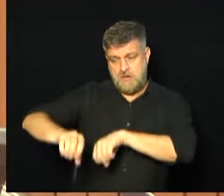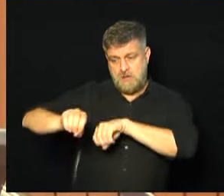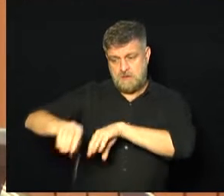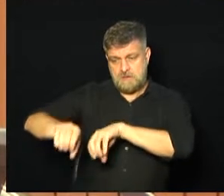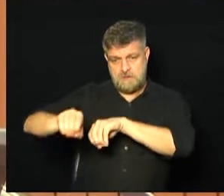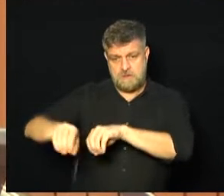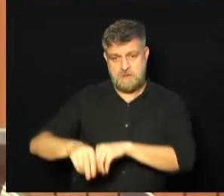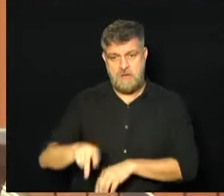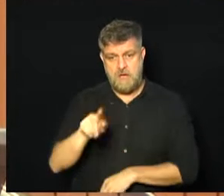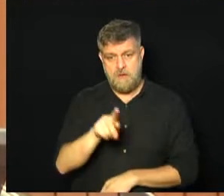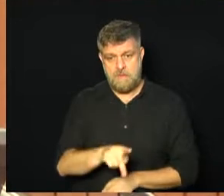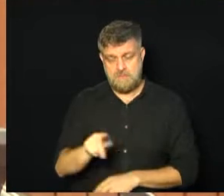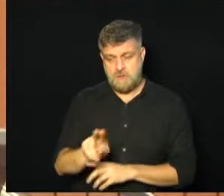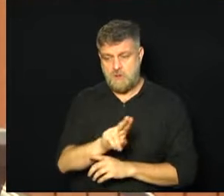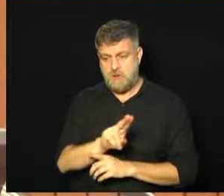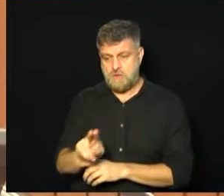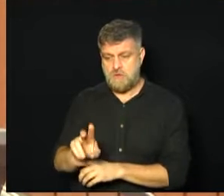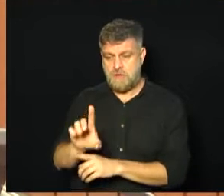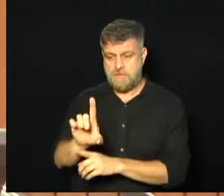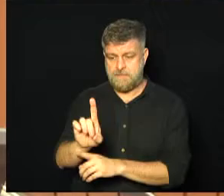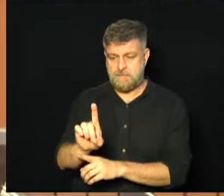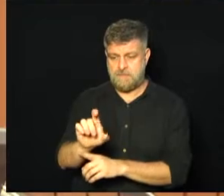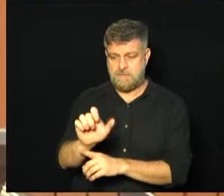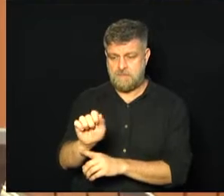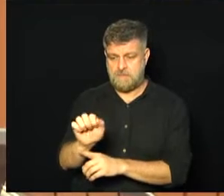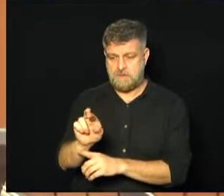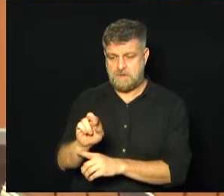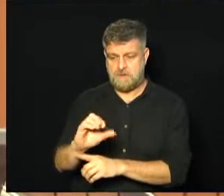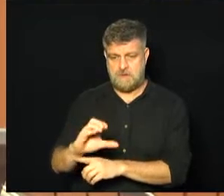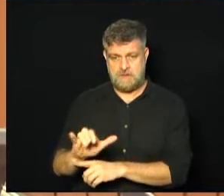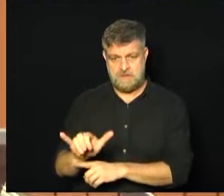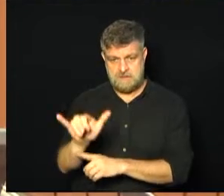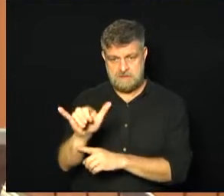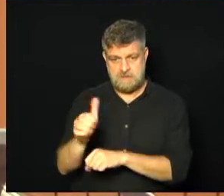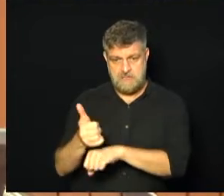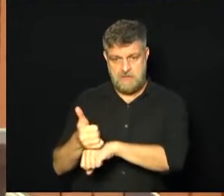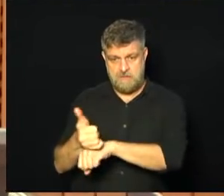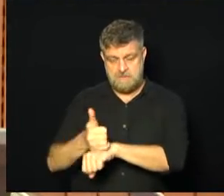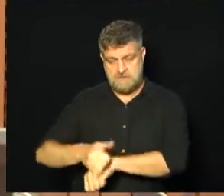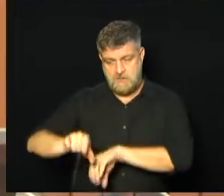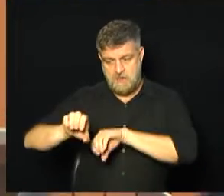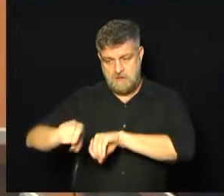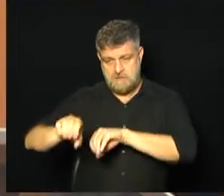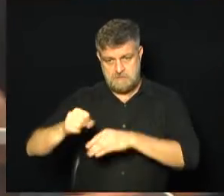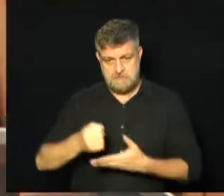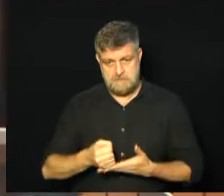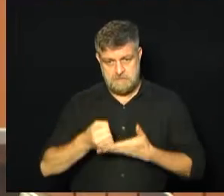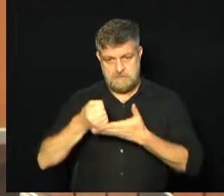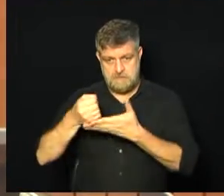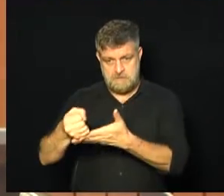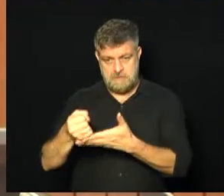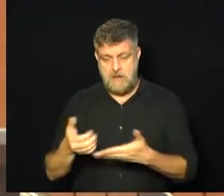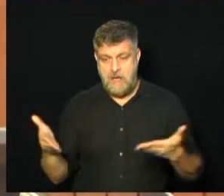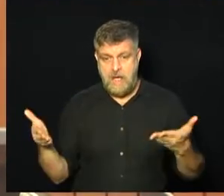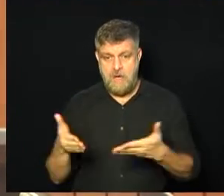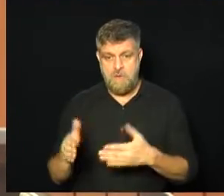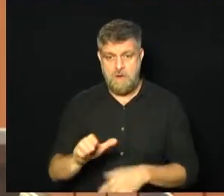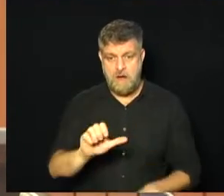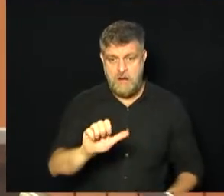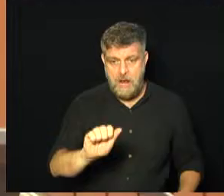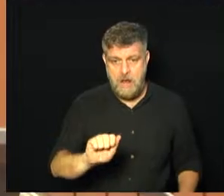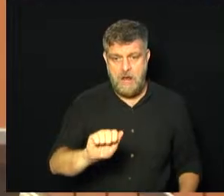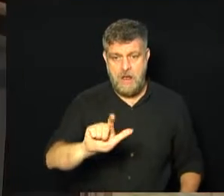professor Darcy Ribeiro, por sua contribuição à educação. Ok. Recebe o diploma Alberto Naciaceni.